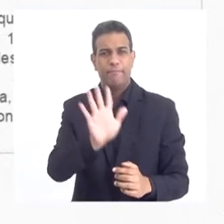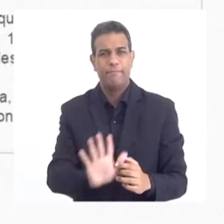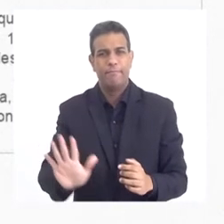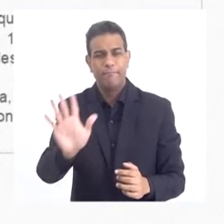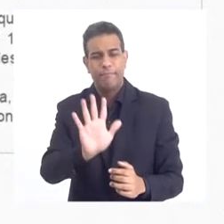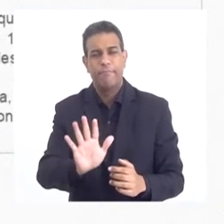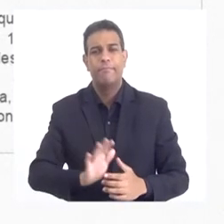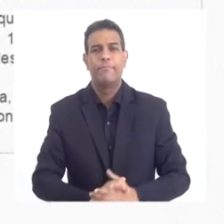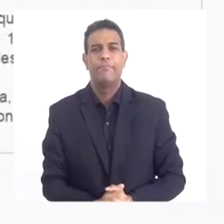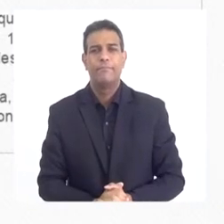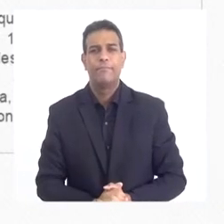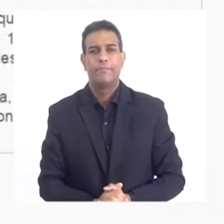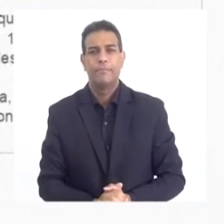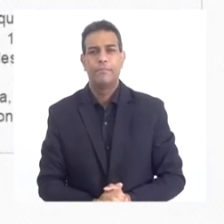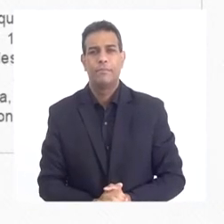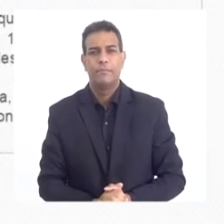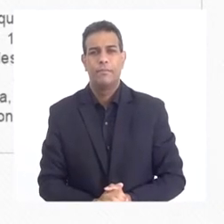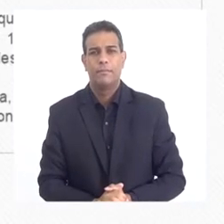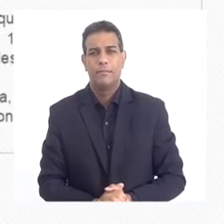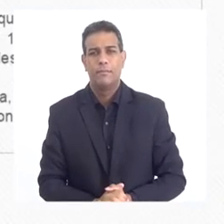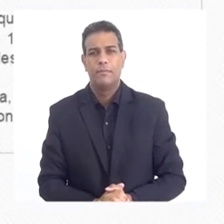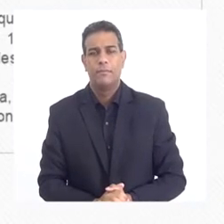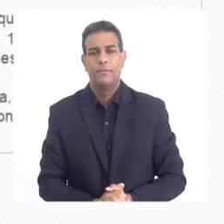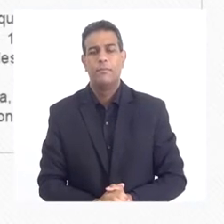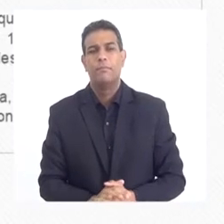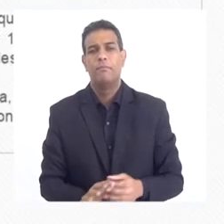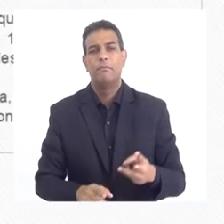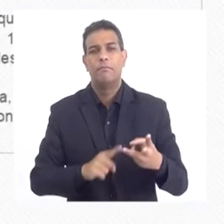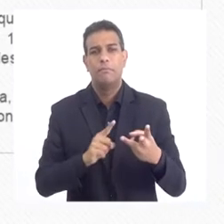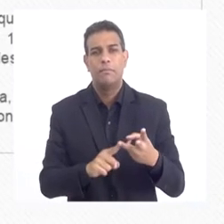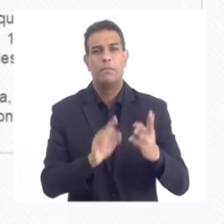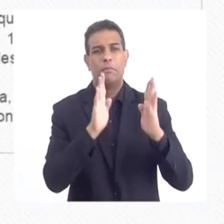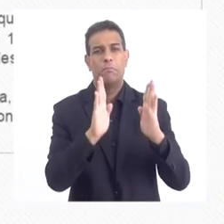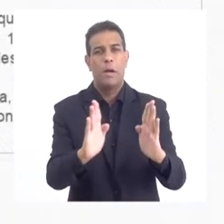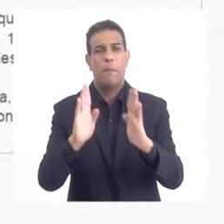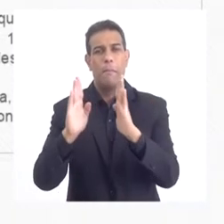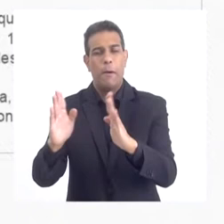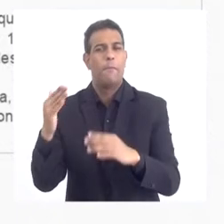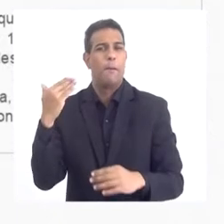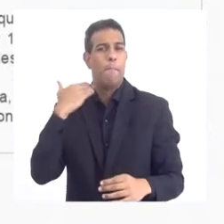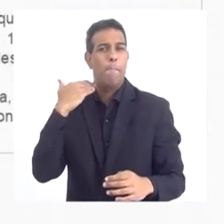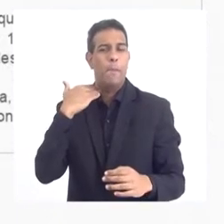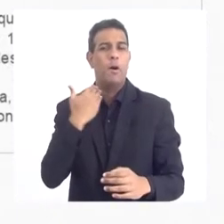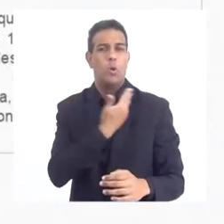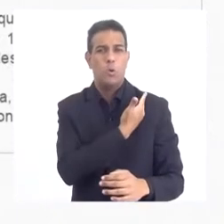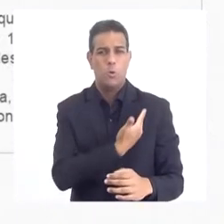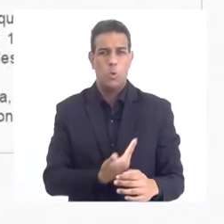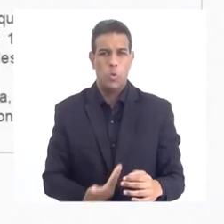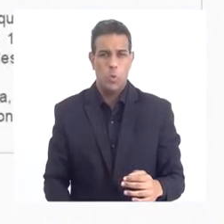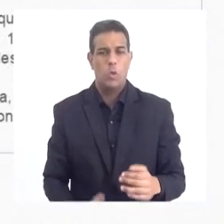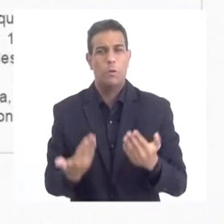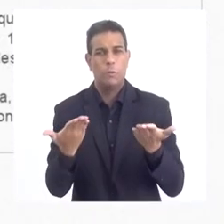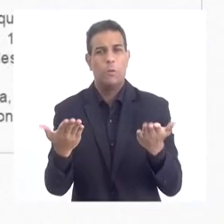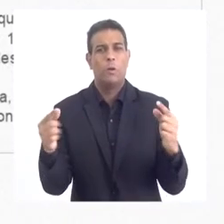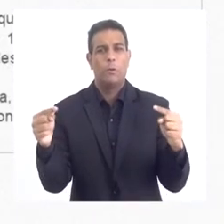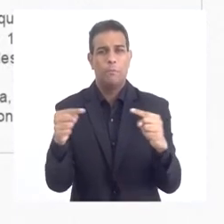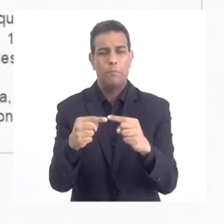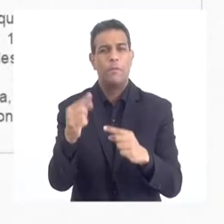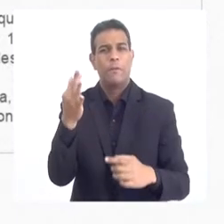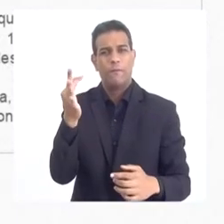que a conta gráfica. Depois nós temos bancos públicos, né? Também da